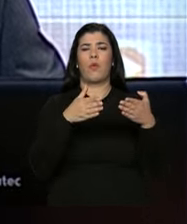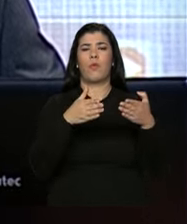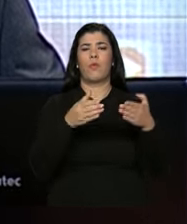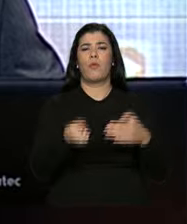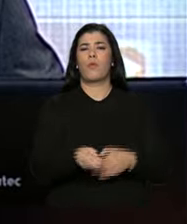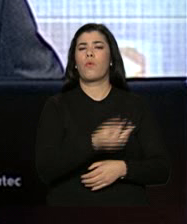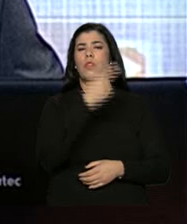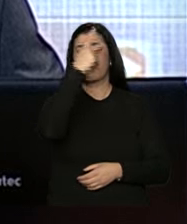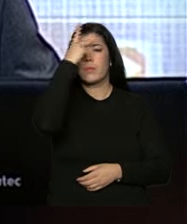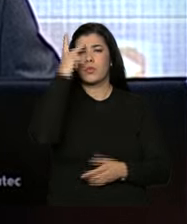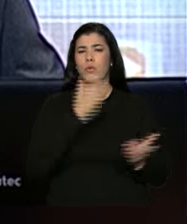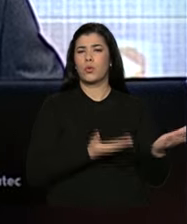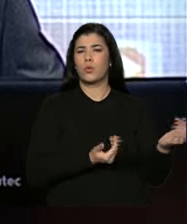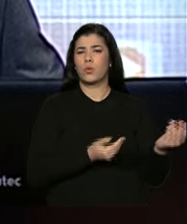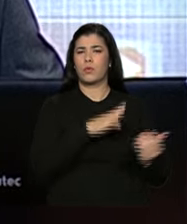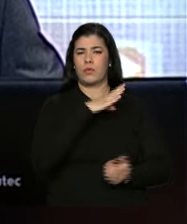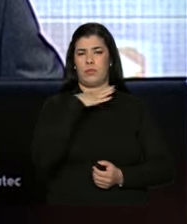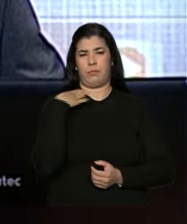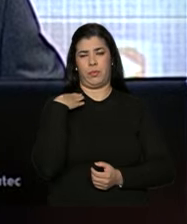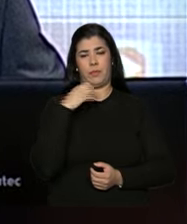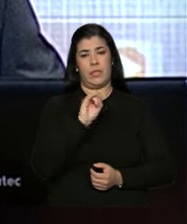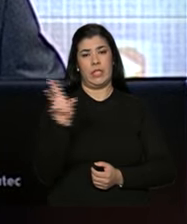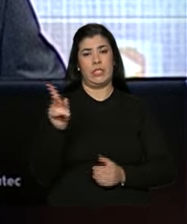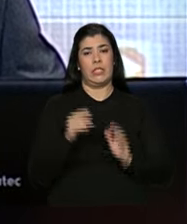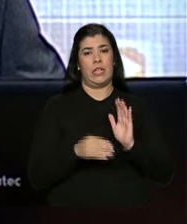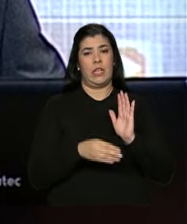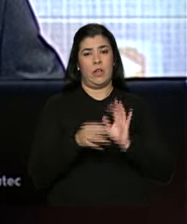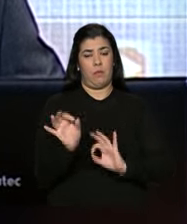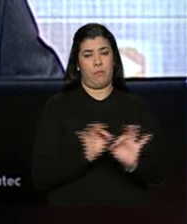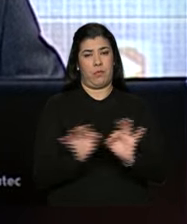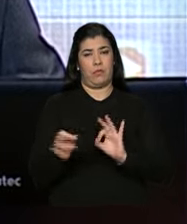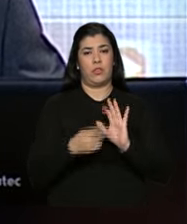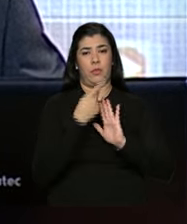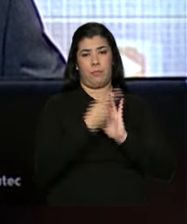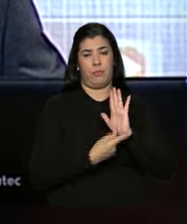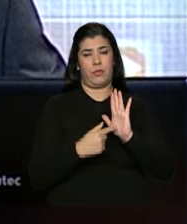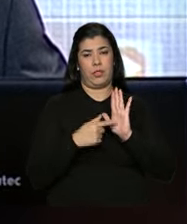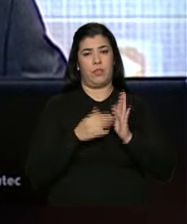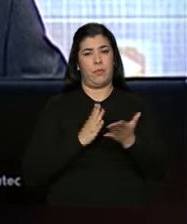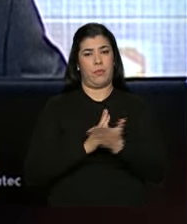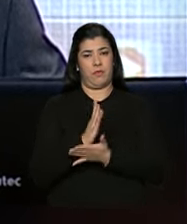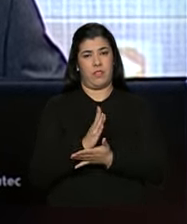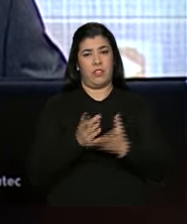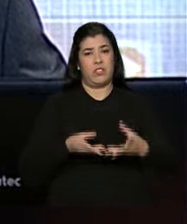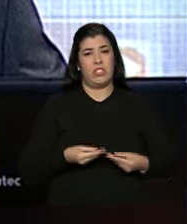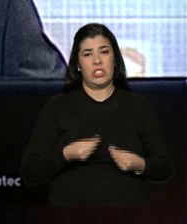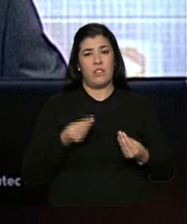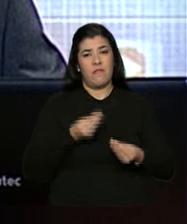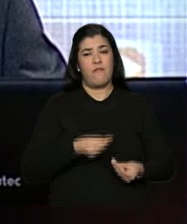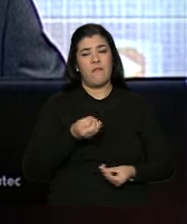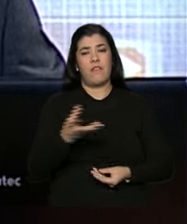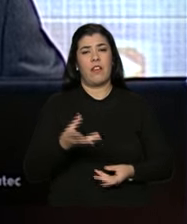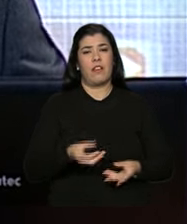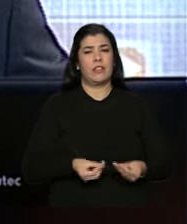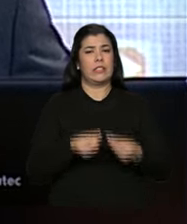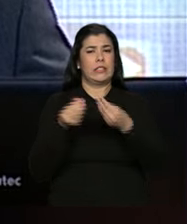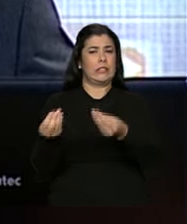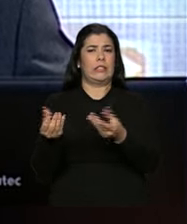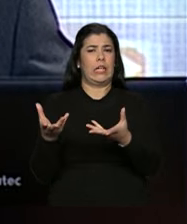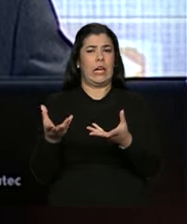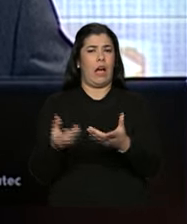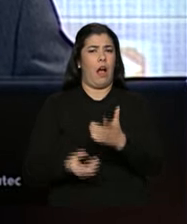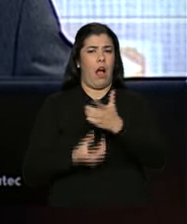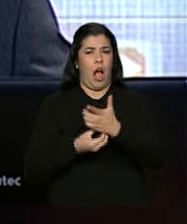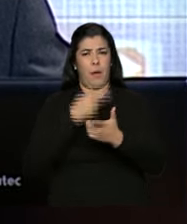caso o projeto seja aprovado, a gente tá de fato colocando as armas nas mãos de quem mais morre hoje no Brasil.